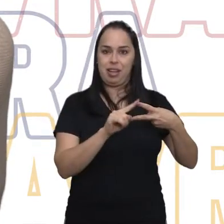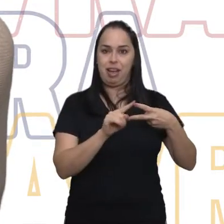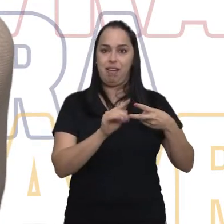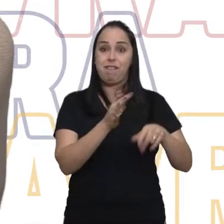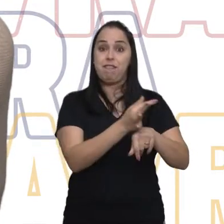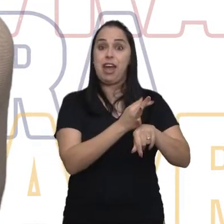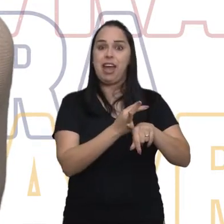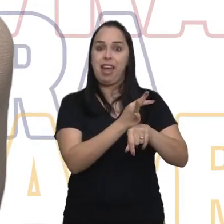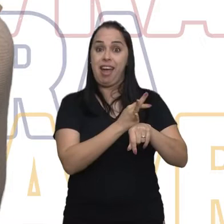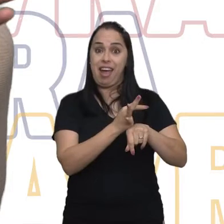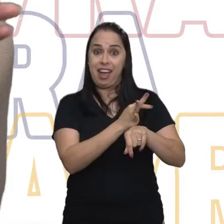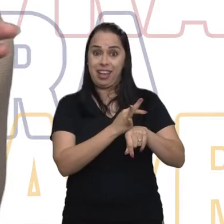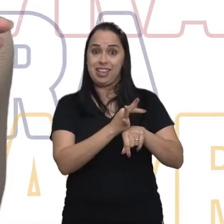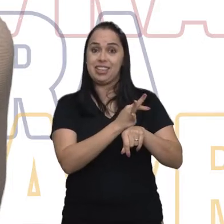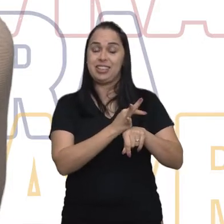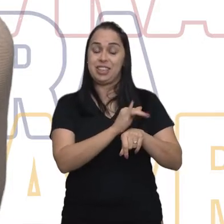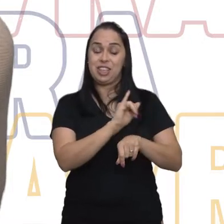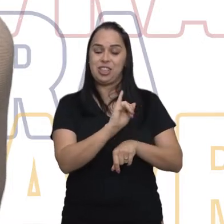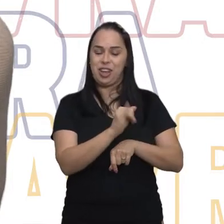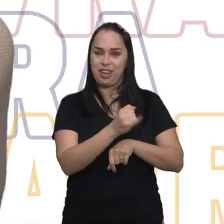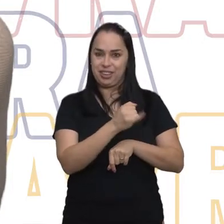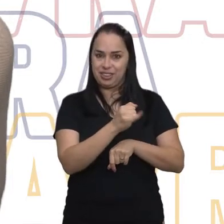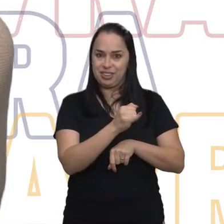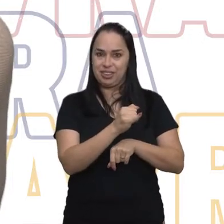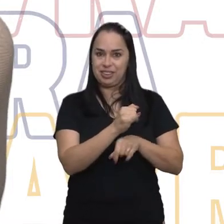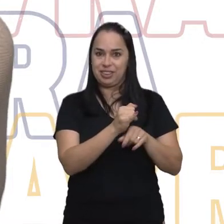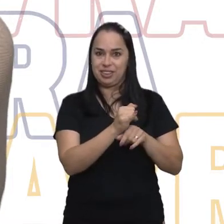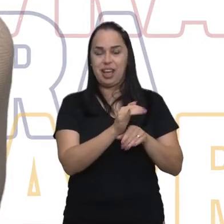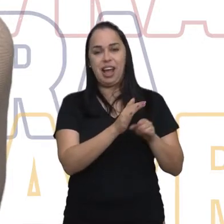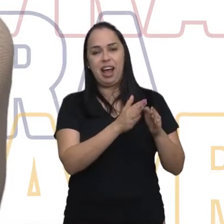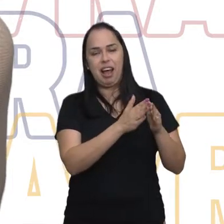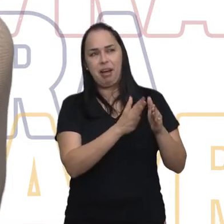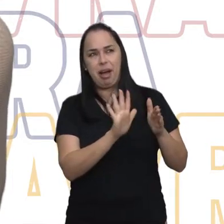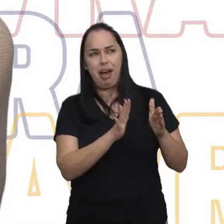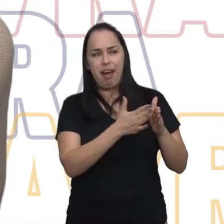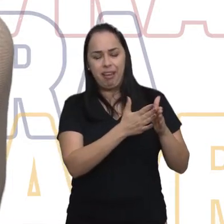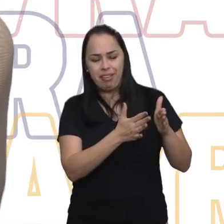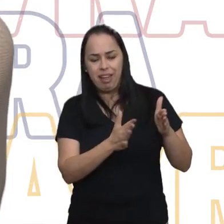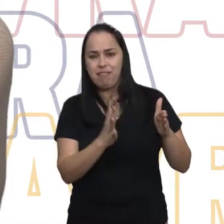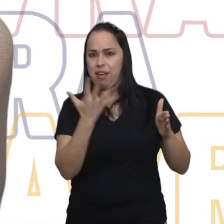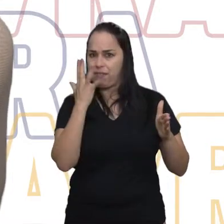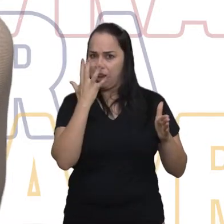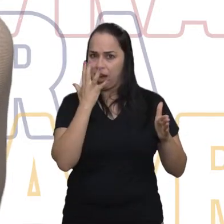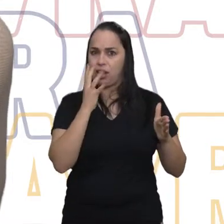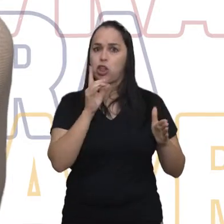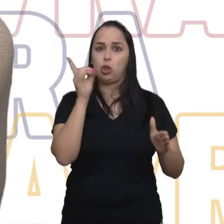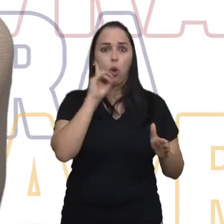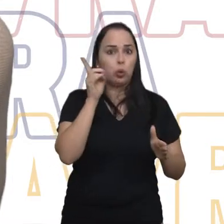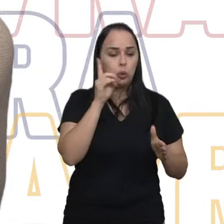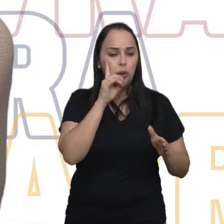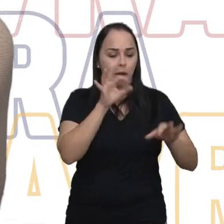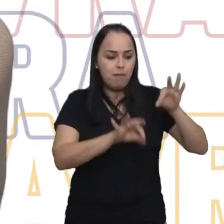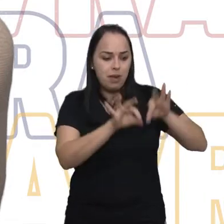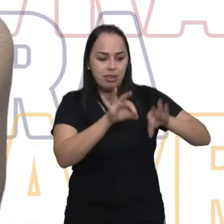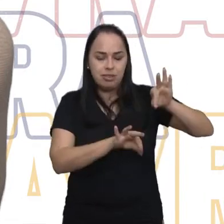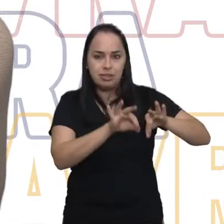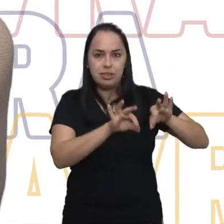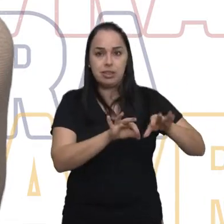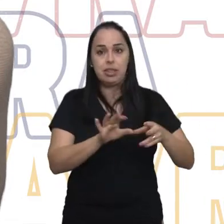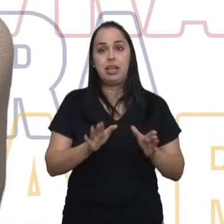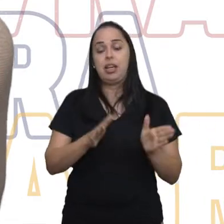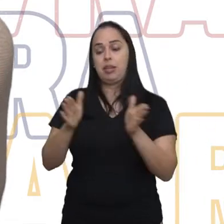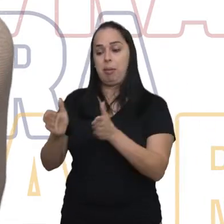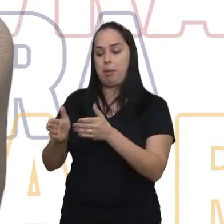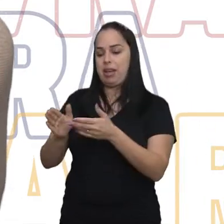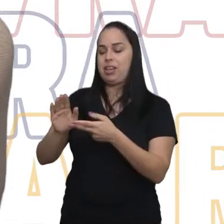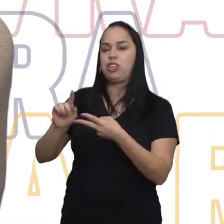museu. Ela acontece em janeiro, se estende até um pedaço de fevereiro, daí é todos os dias. E no mês de